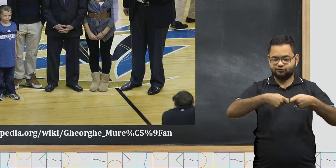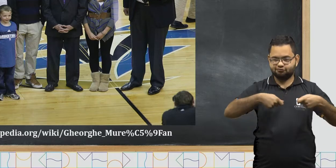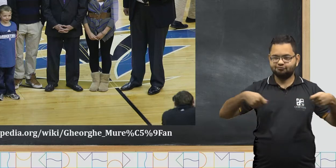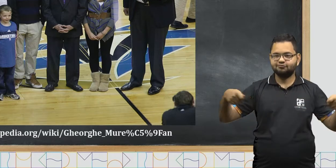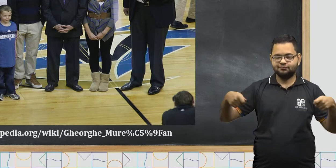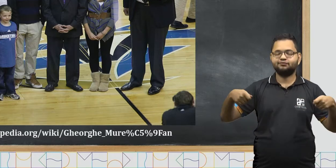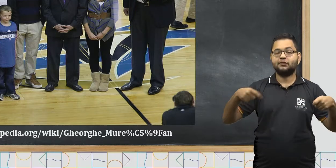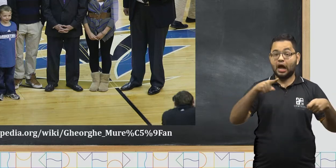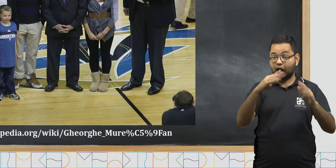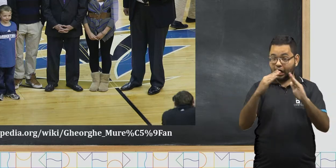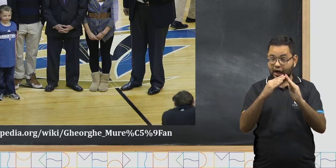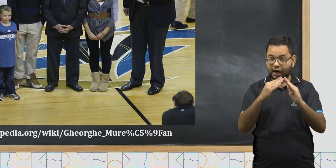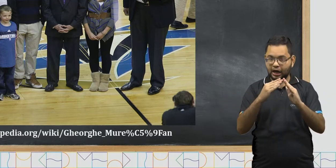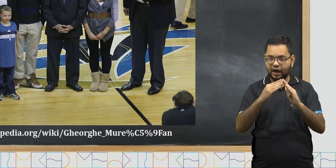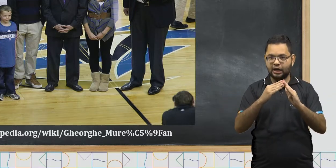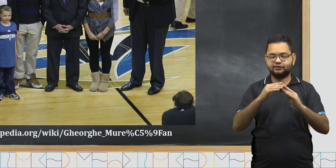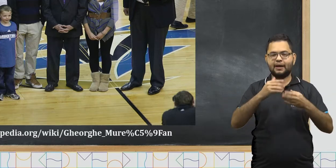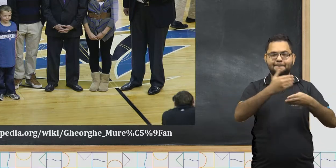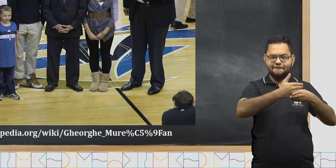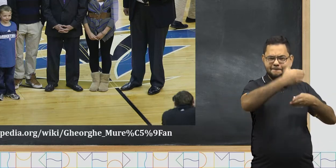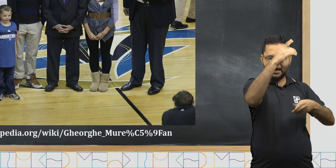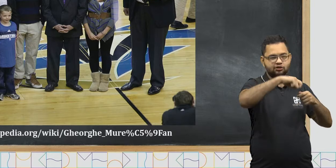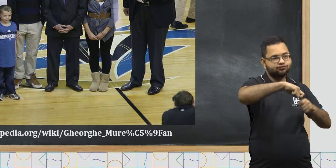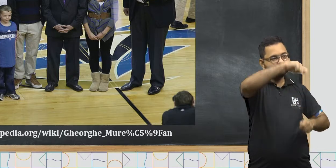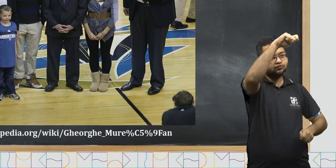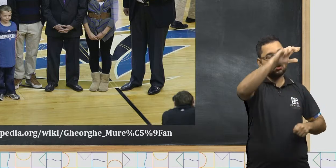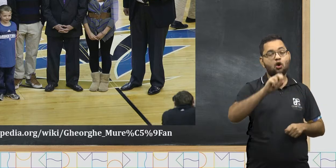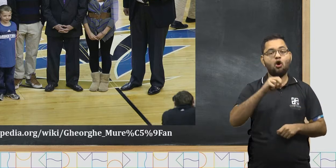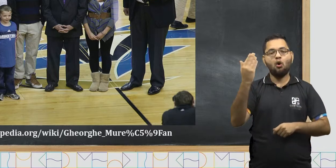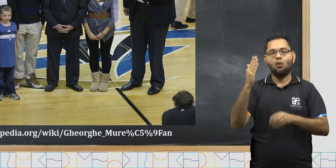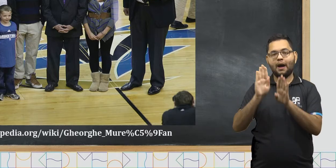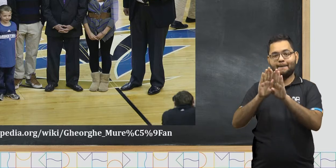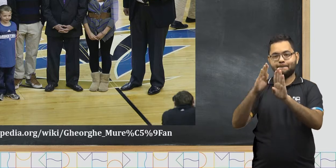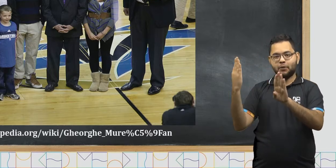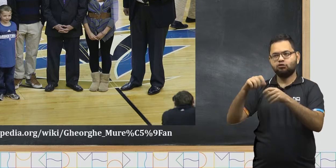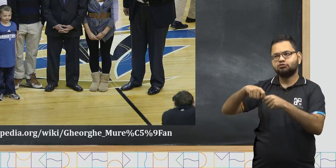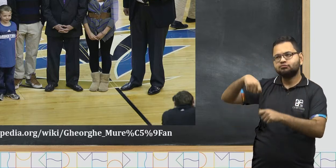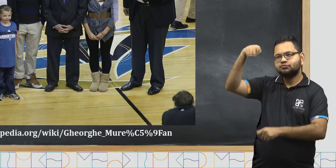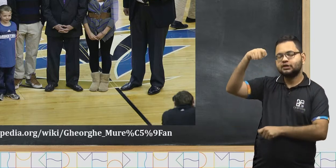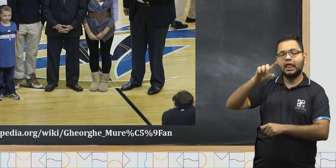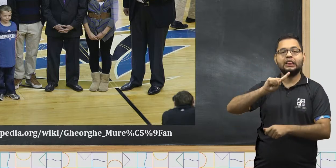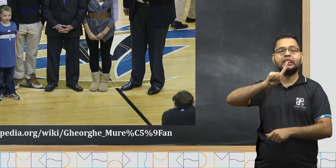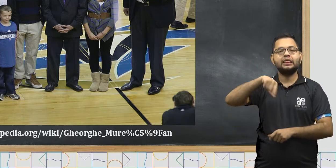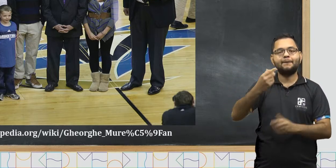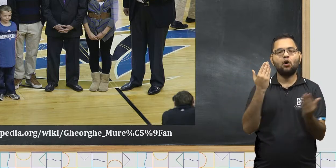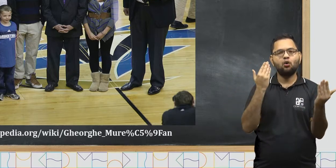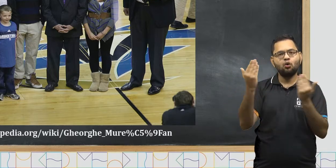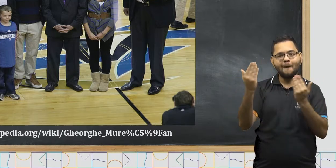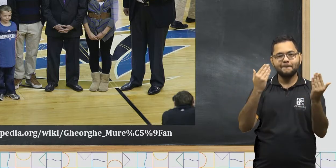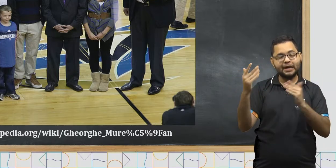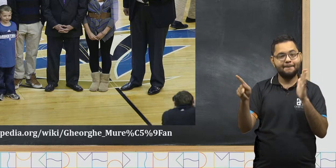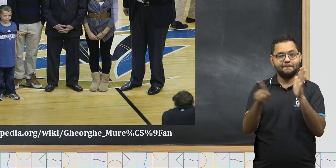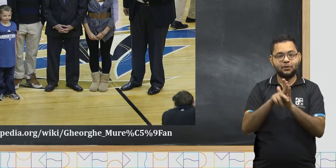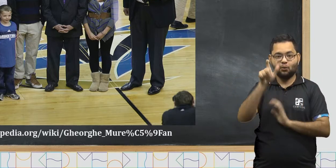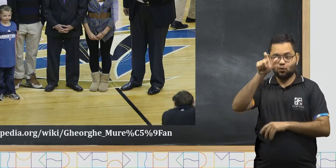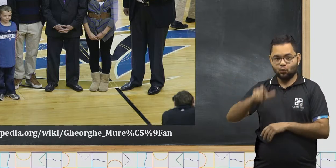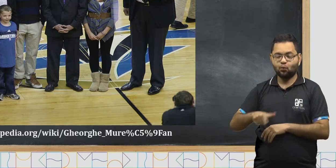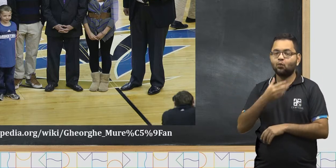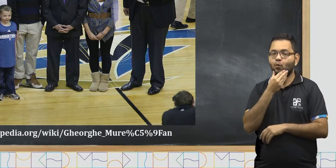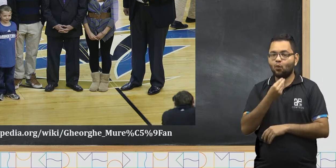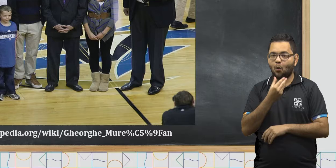sua casa e meça a parede ou a porta. Depois compare com a estatura deste